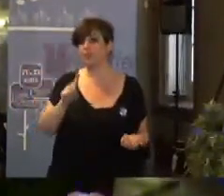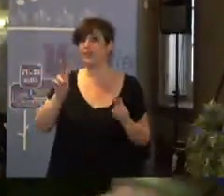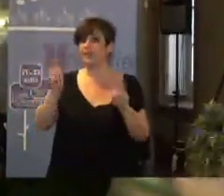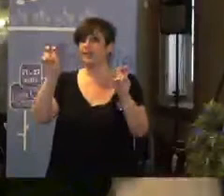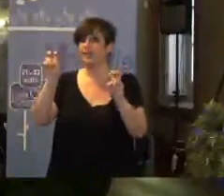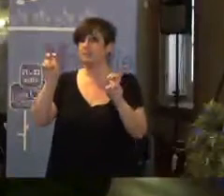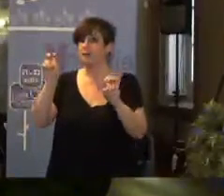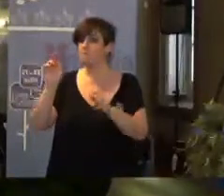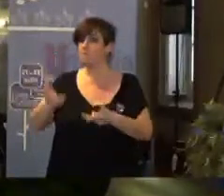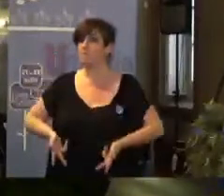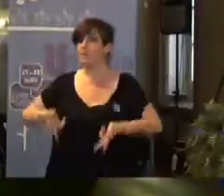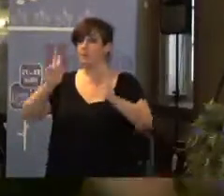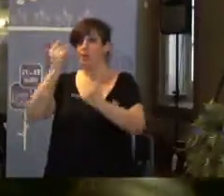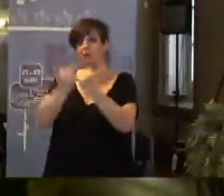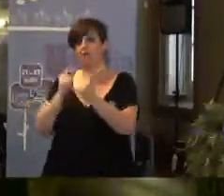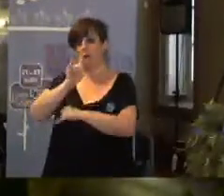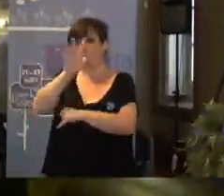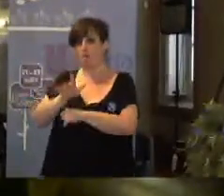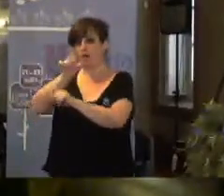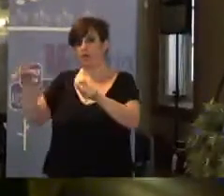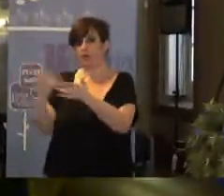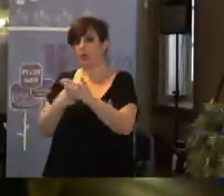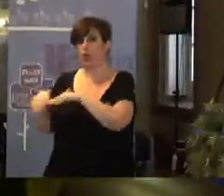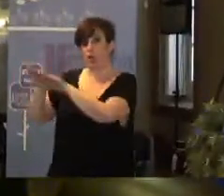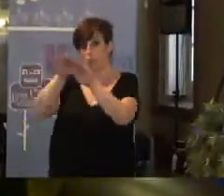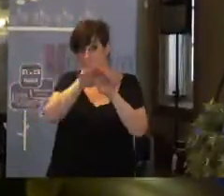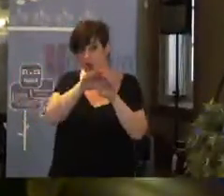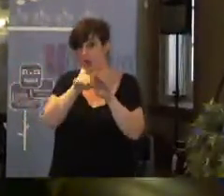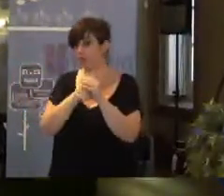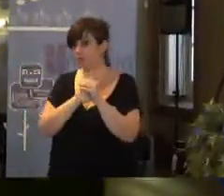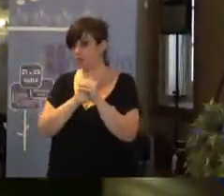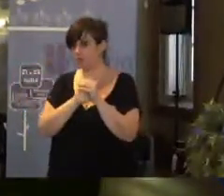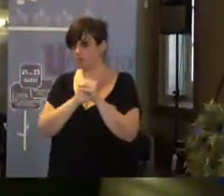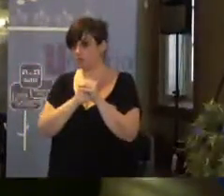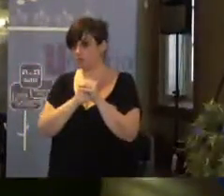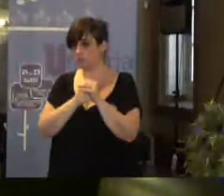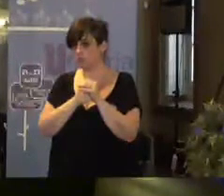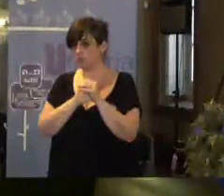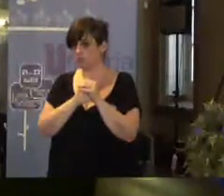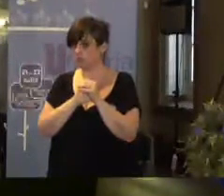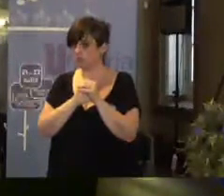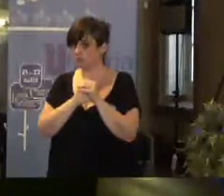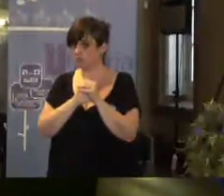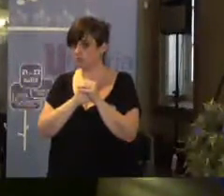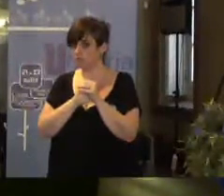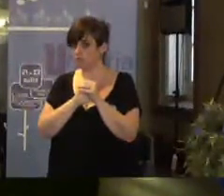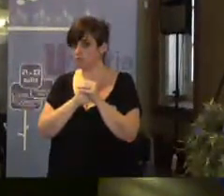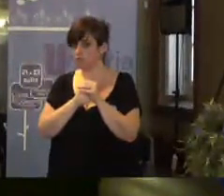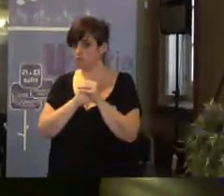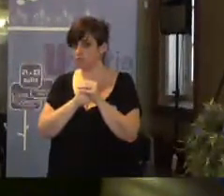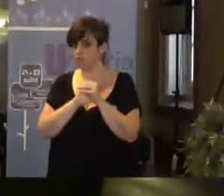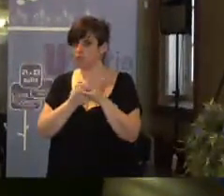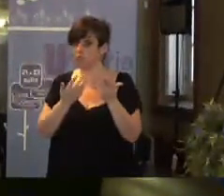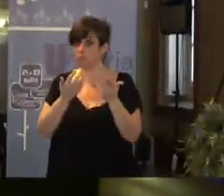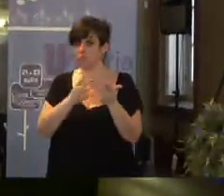de que são todos iguais. Esse desencanto acaba por corresponder, nos